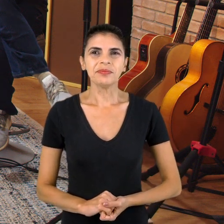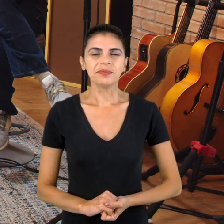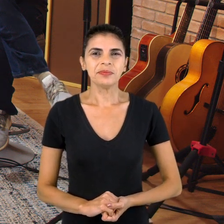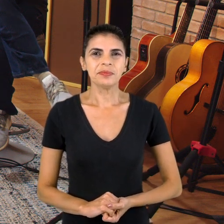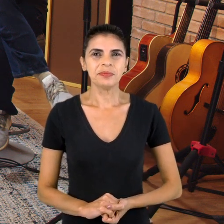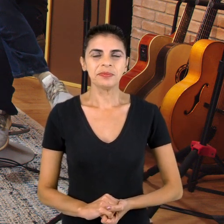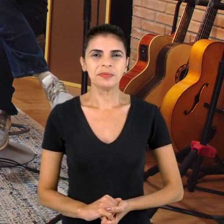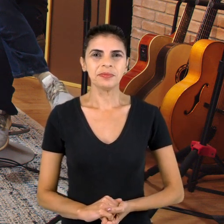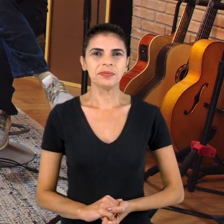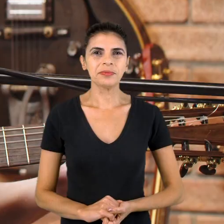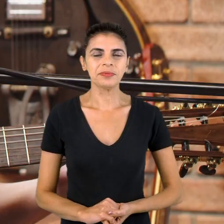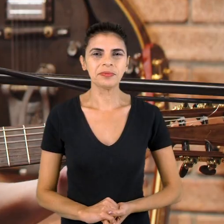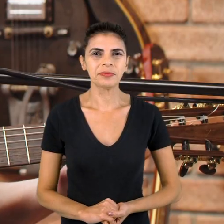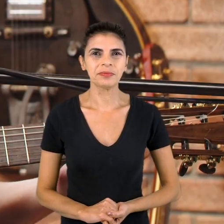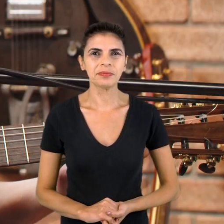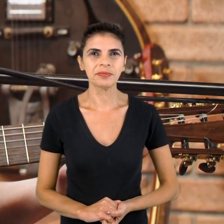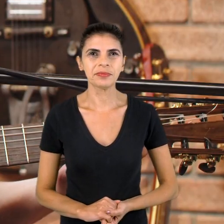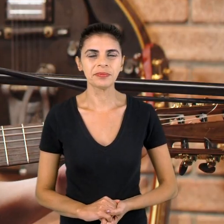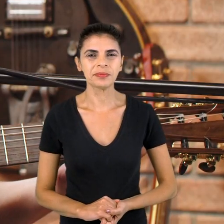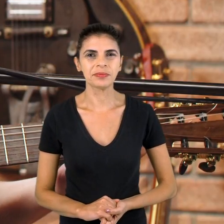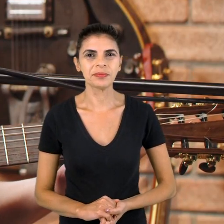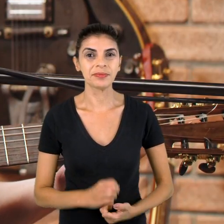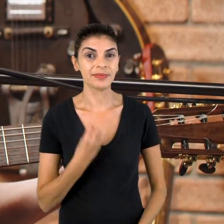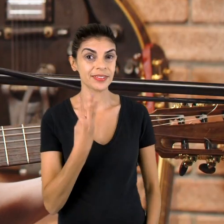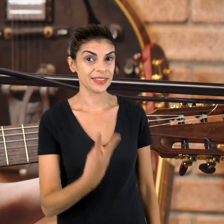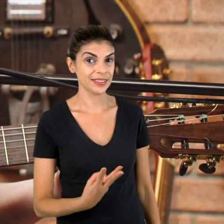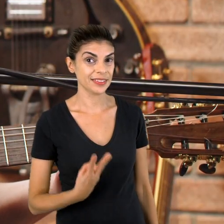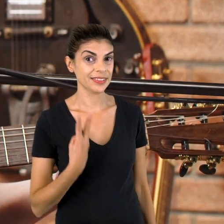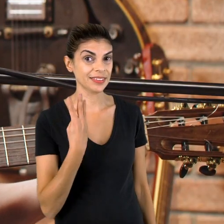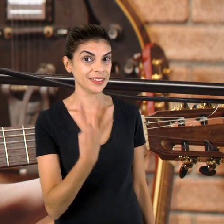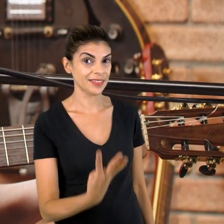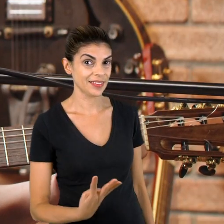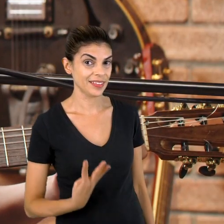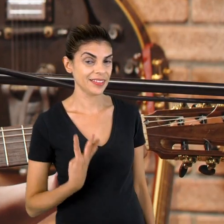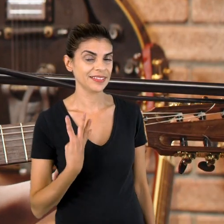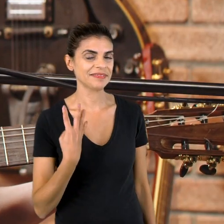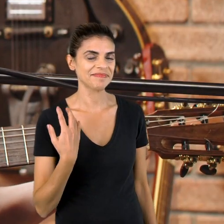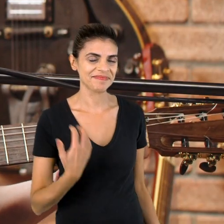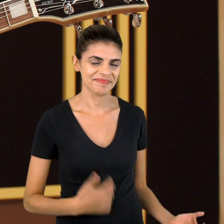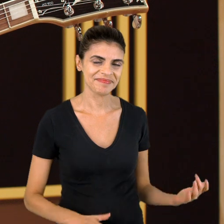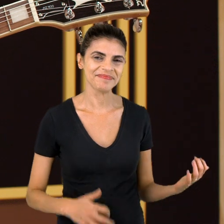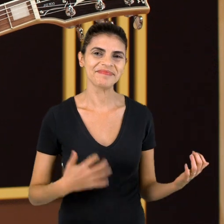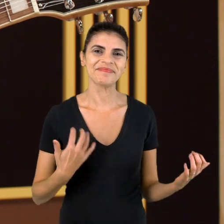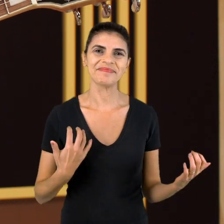3, 4...